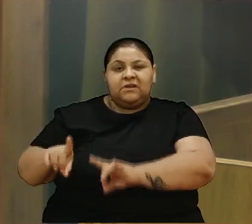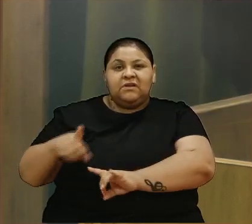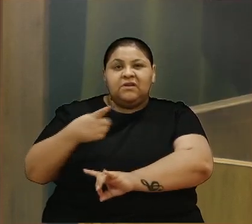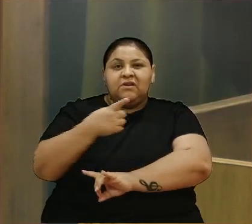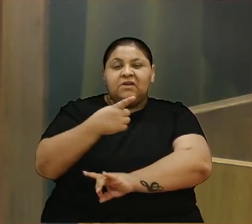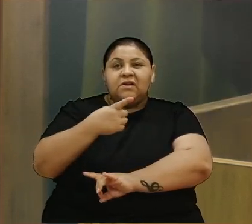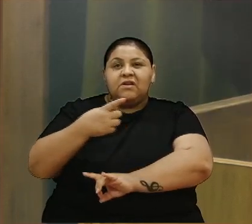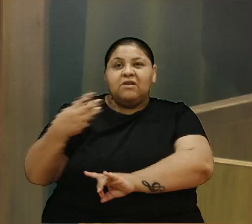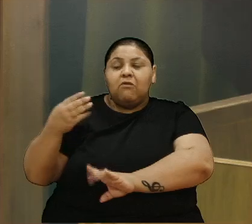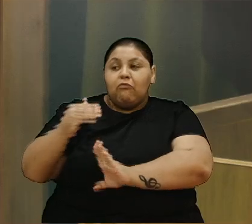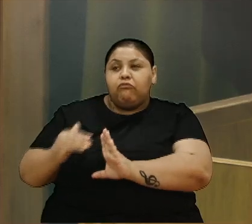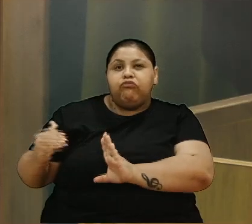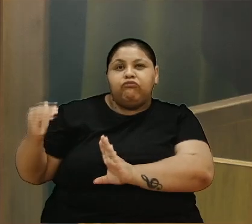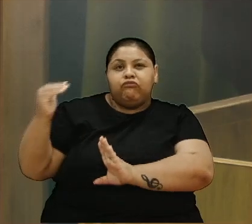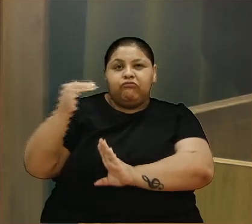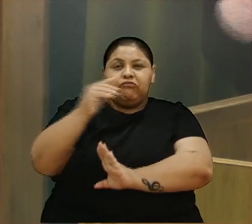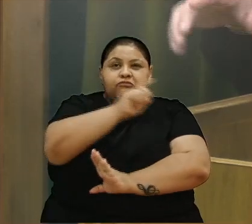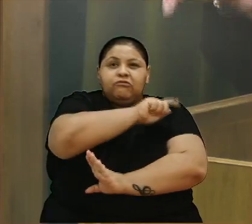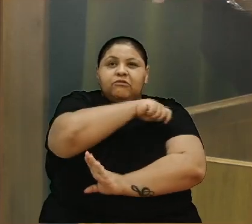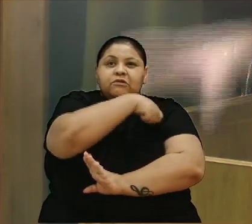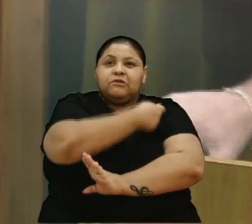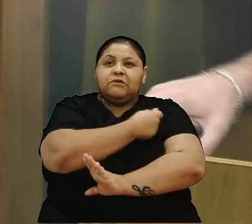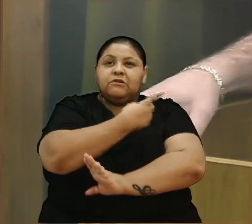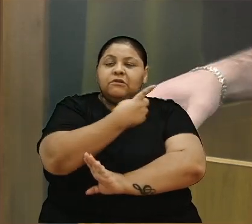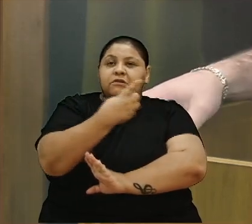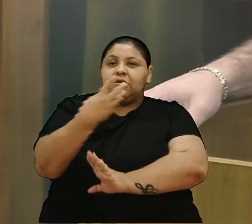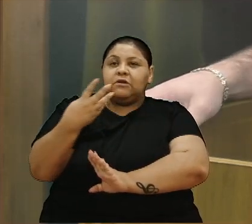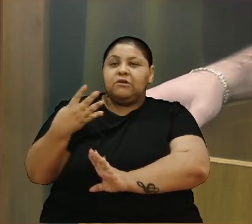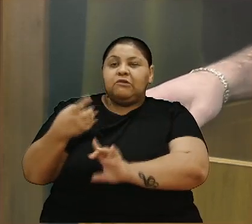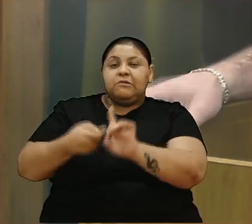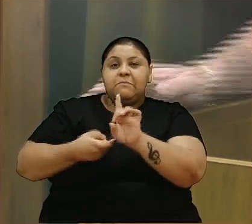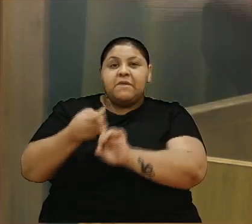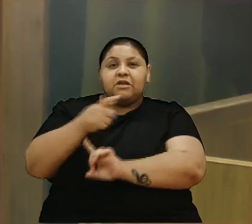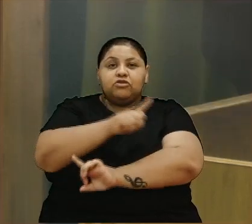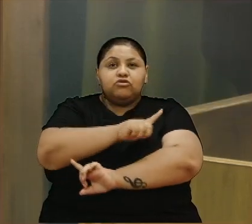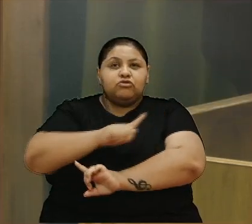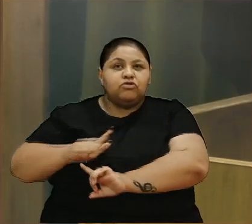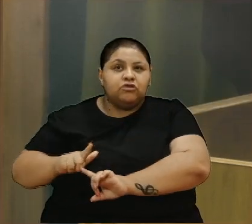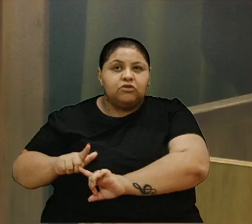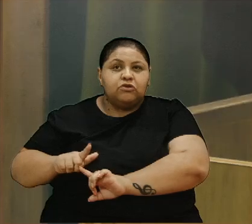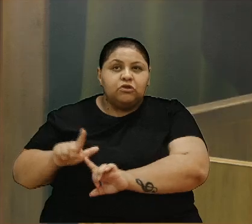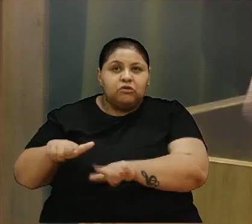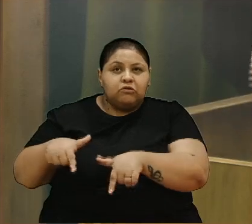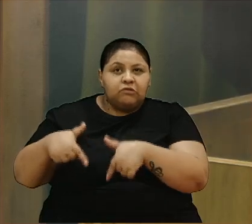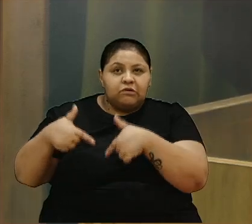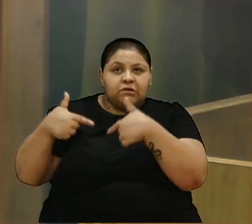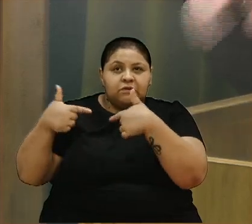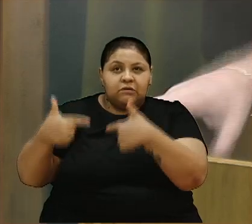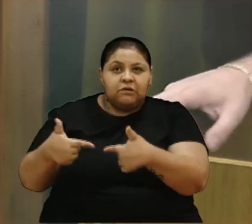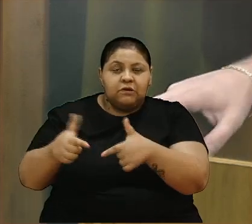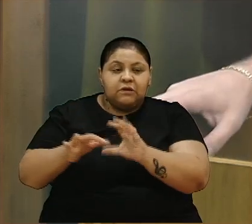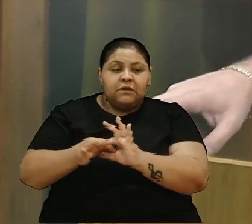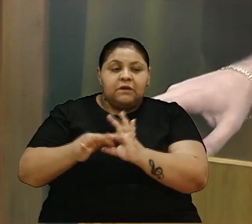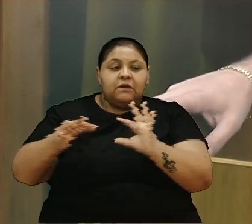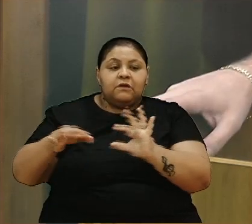13º superávit fiscal em 14 meses de governo, com medidas